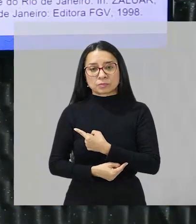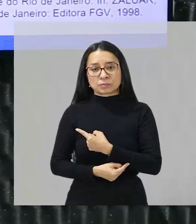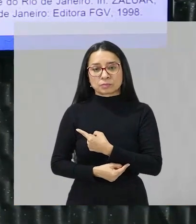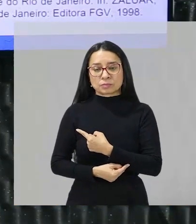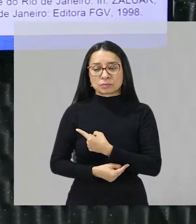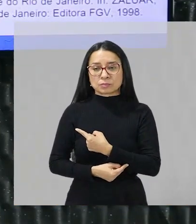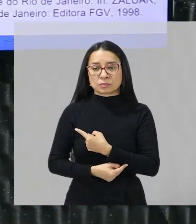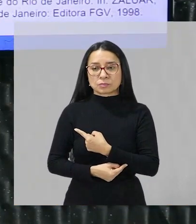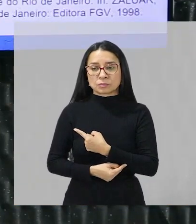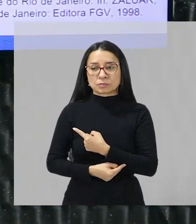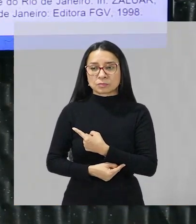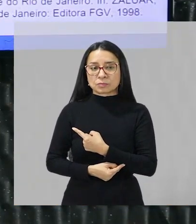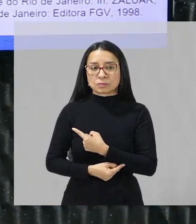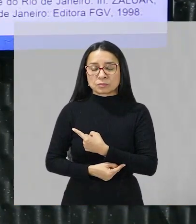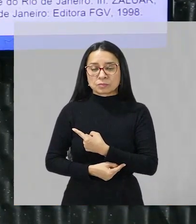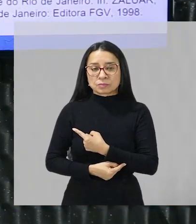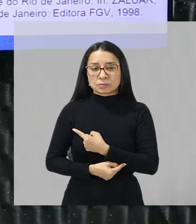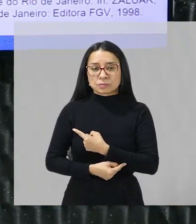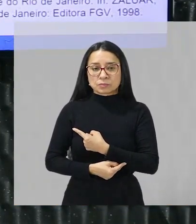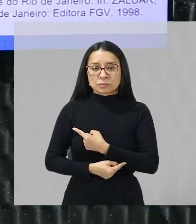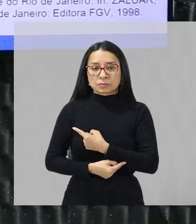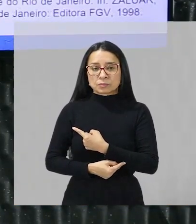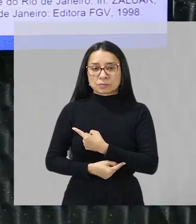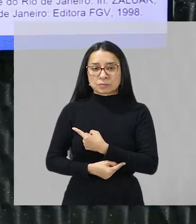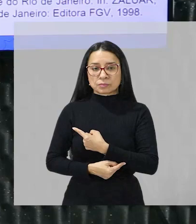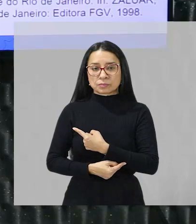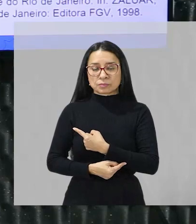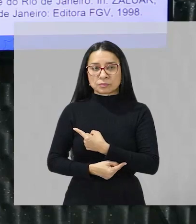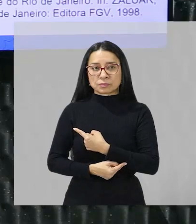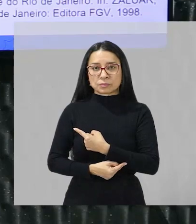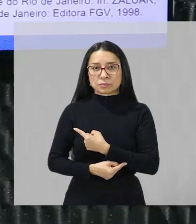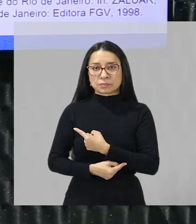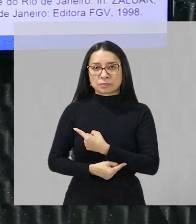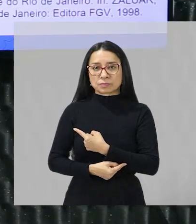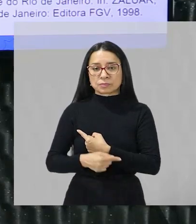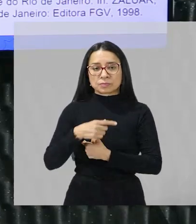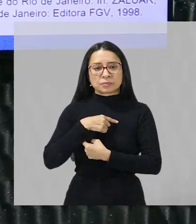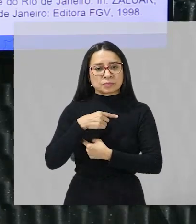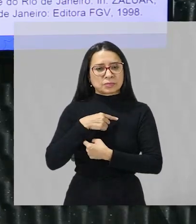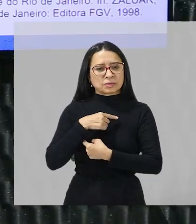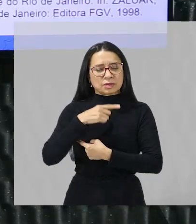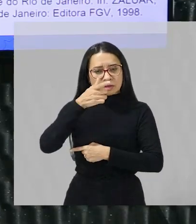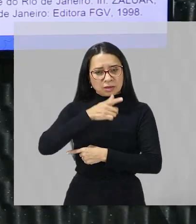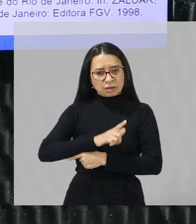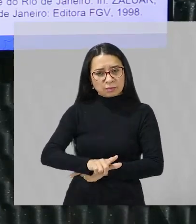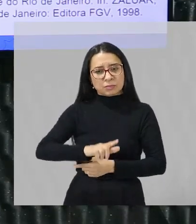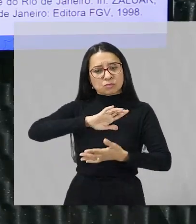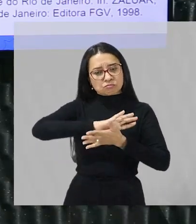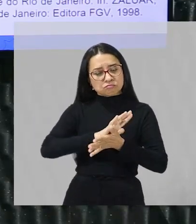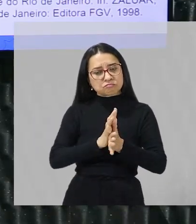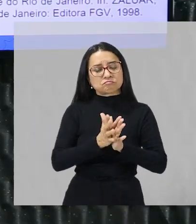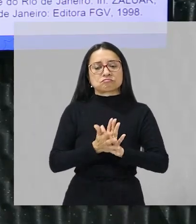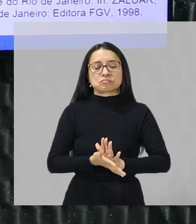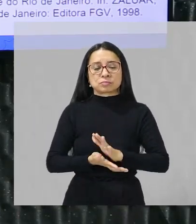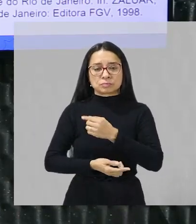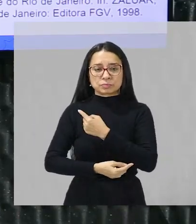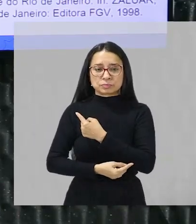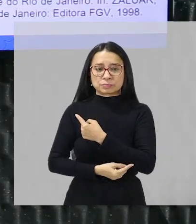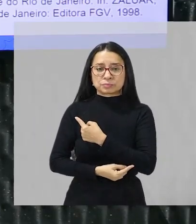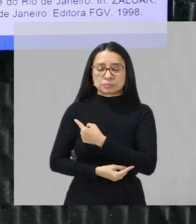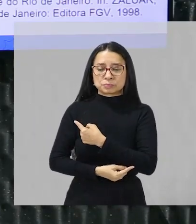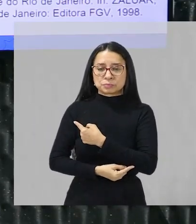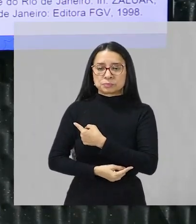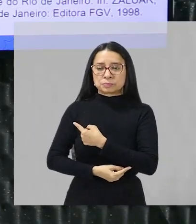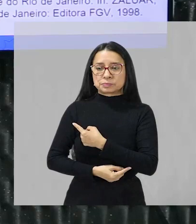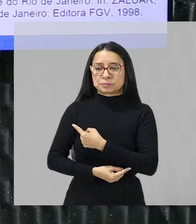viver diferentemente do que se considera viver na favela. Então você está reproduzindo um preconceito. Alguns oficiantes